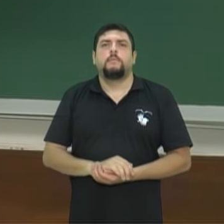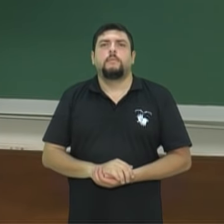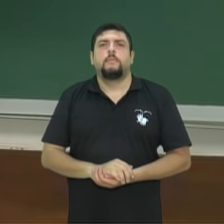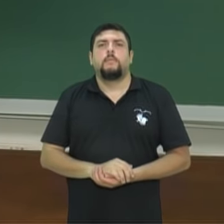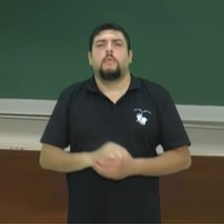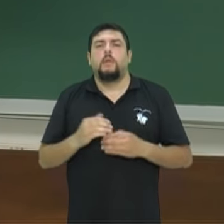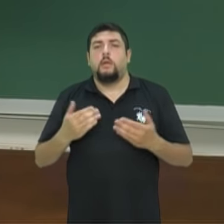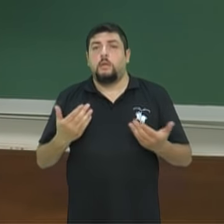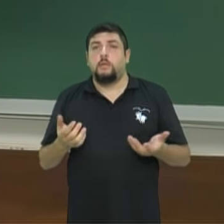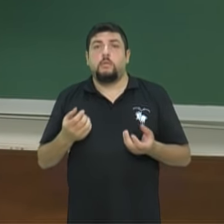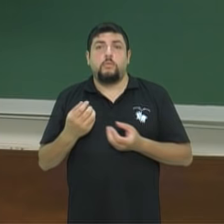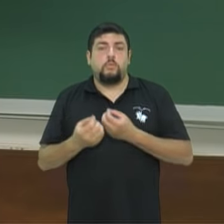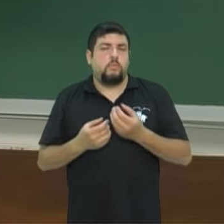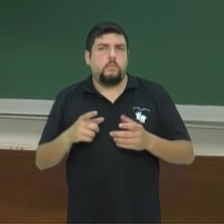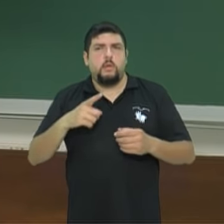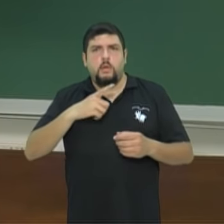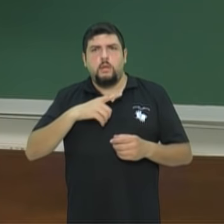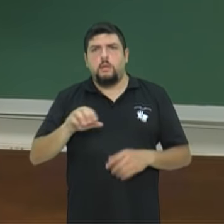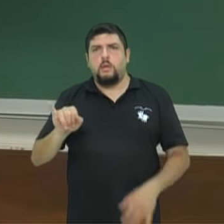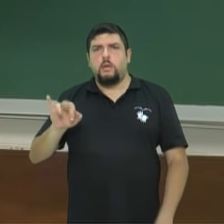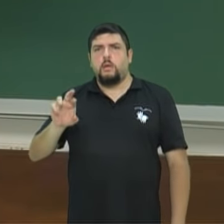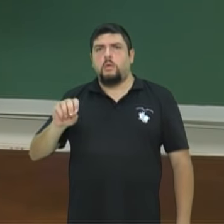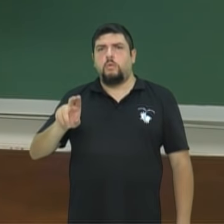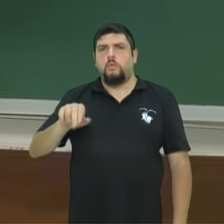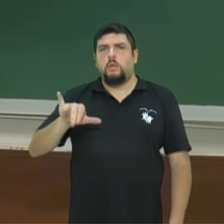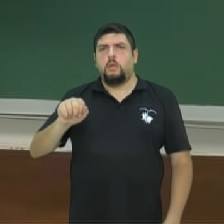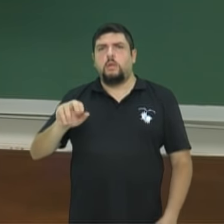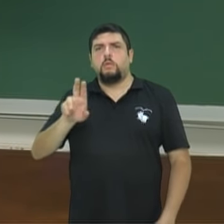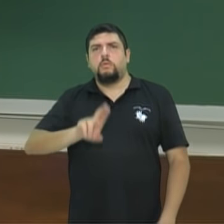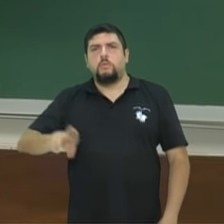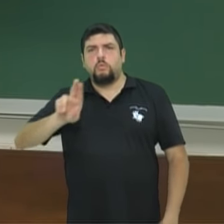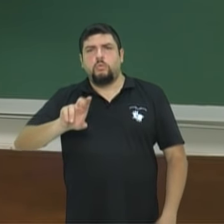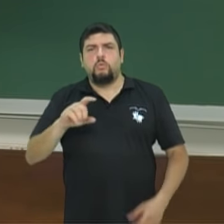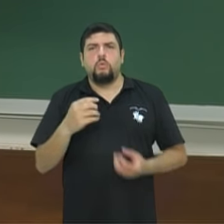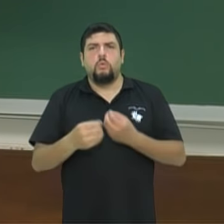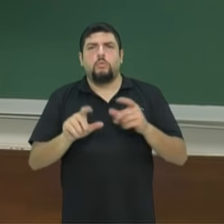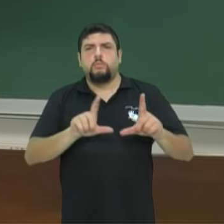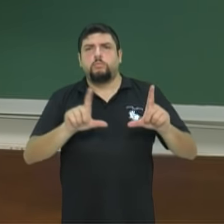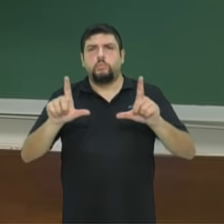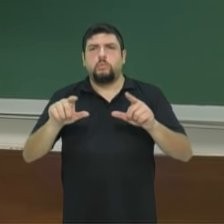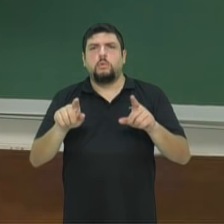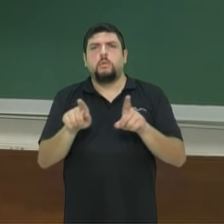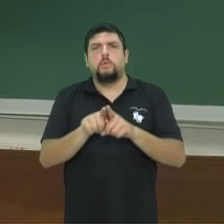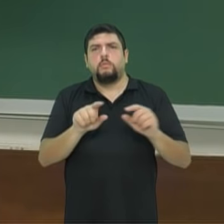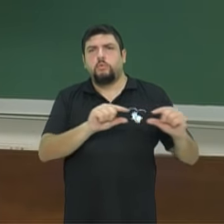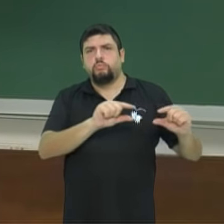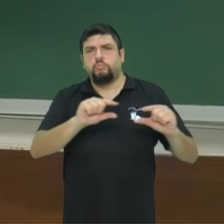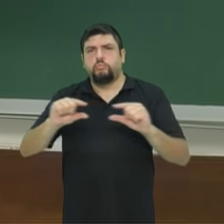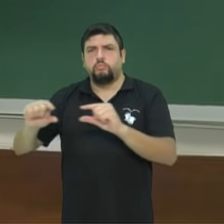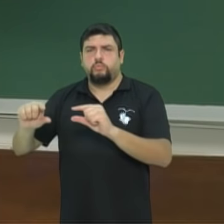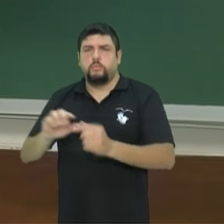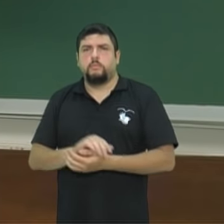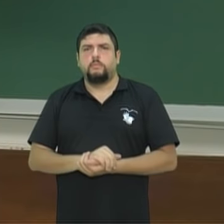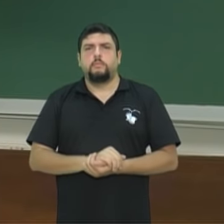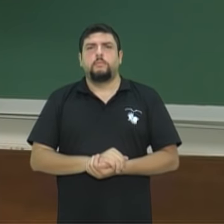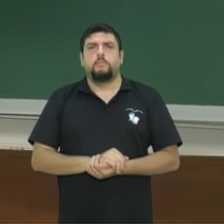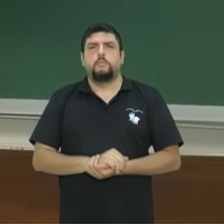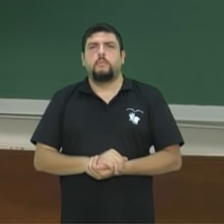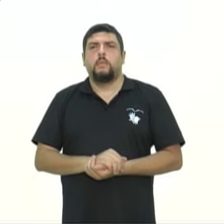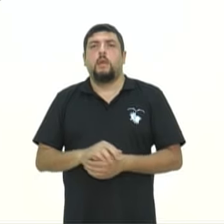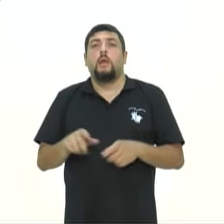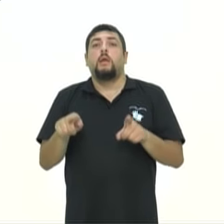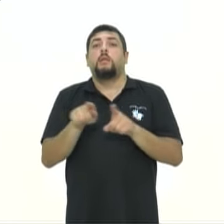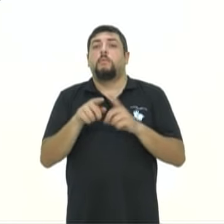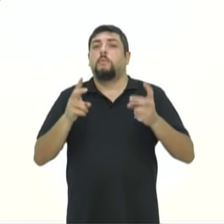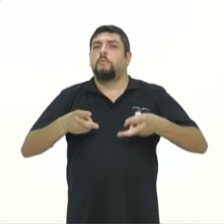né? Então a gente tem muito recurso da ironia sendo utilizado tanto nas charges quanto nas tirinhas. E vamos também